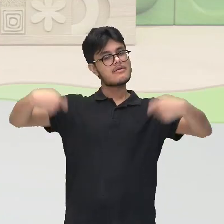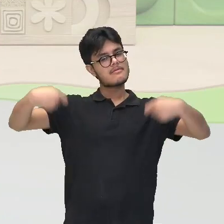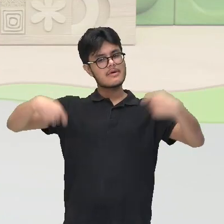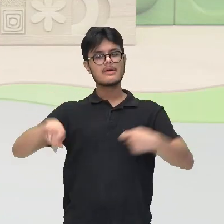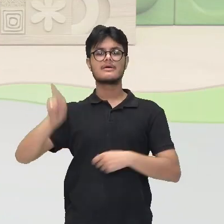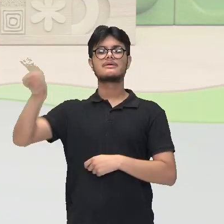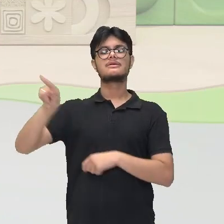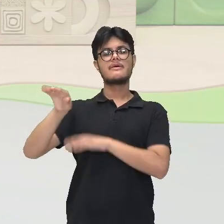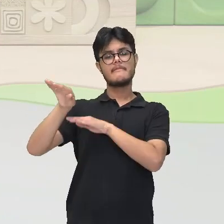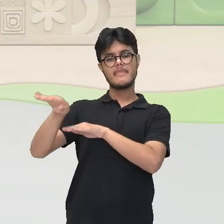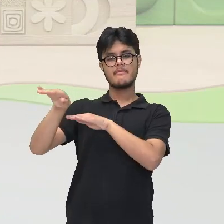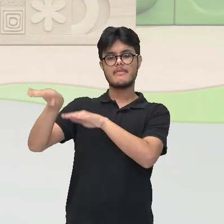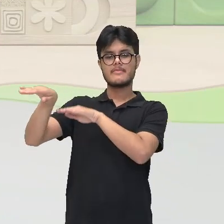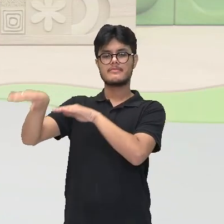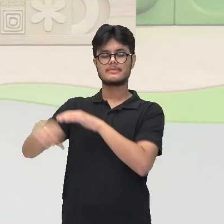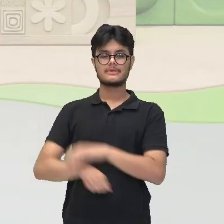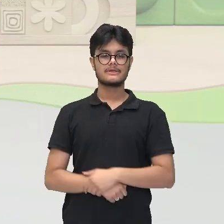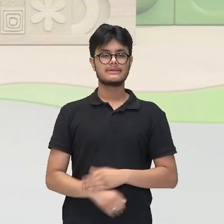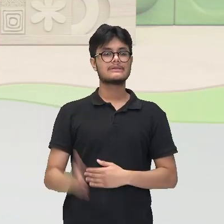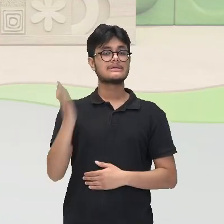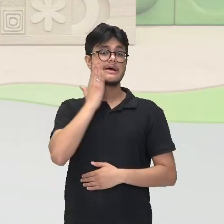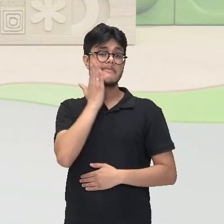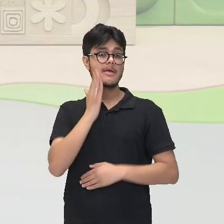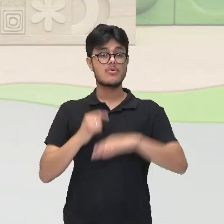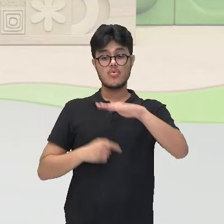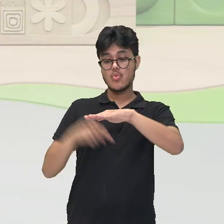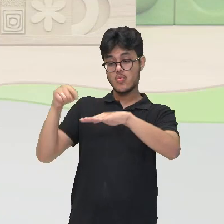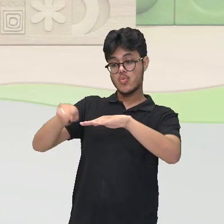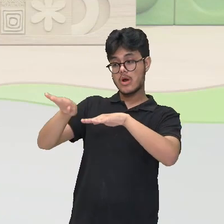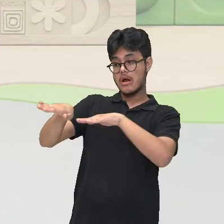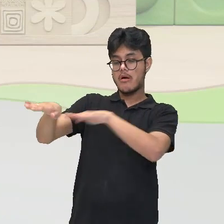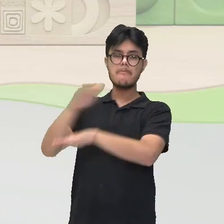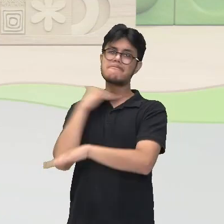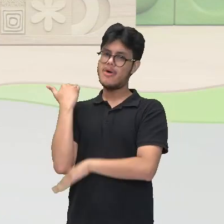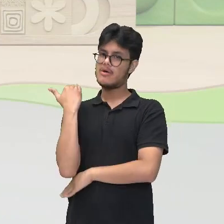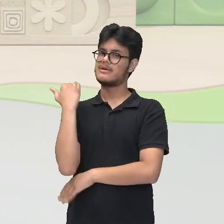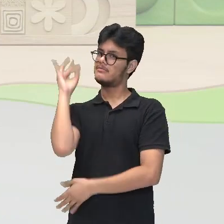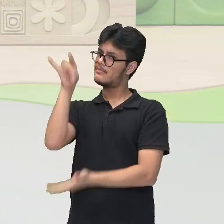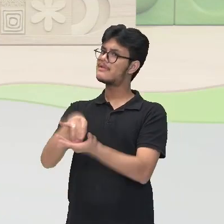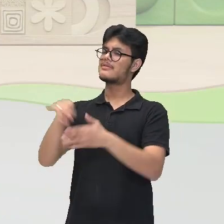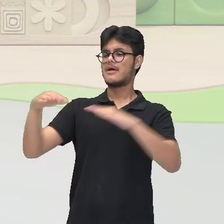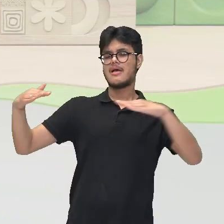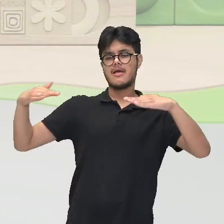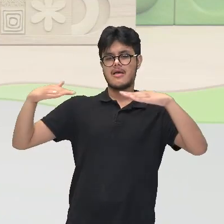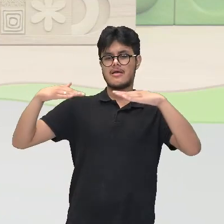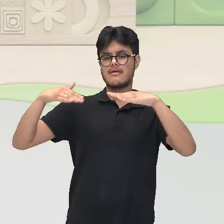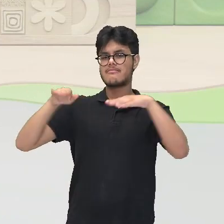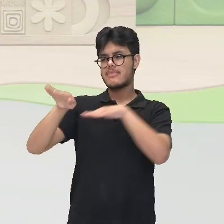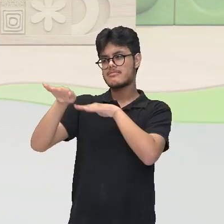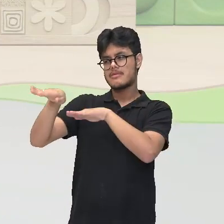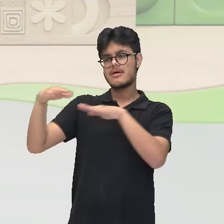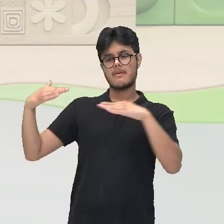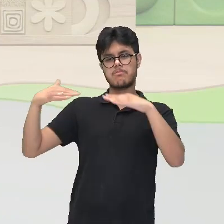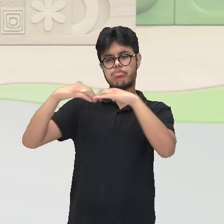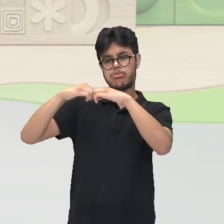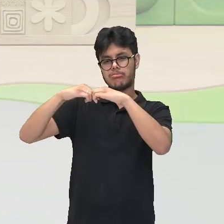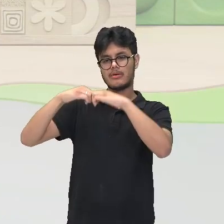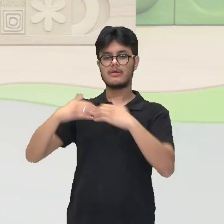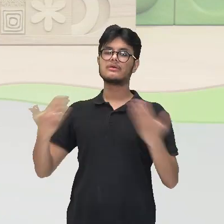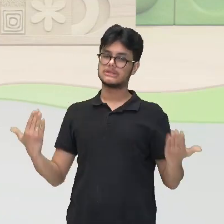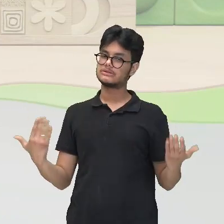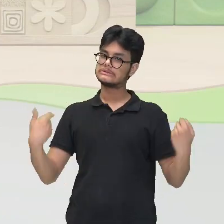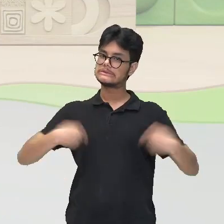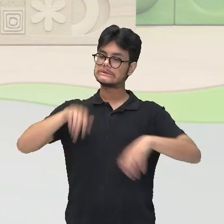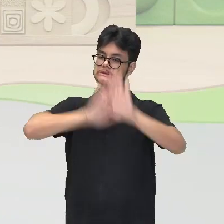maior com o trânsito. A gente sabe que o carro é uma arma, né? E por ser uma arma, a gente precisa